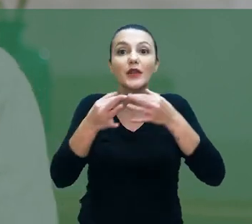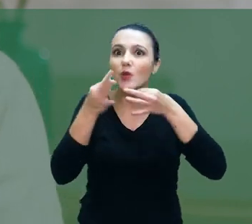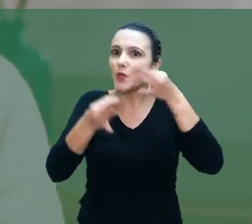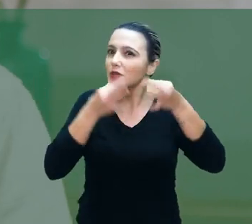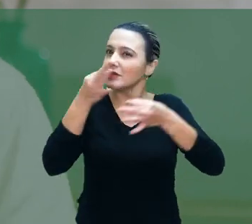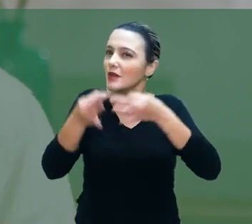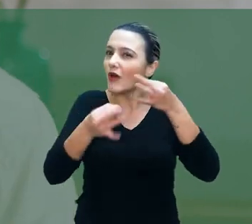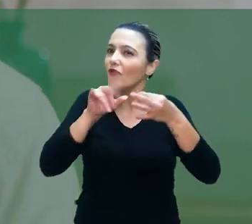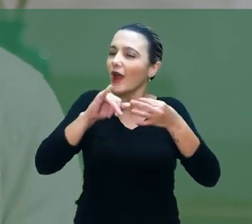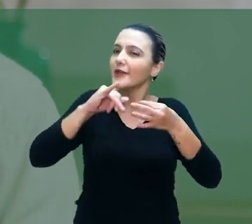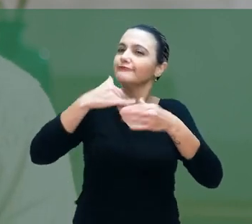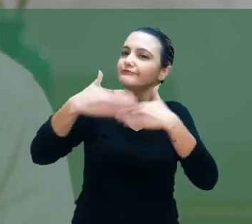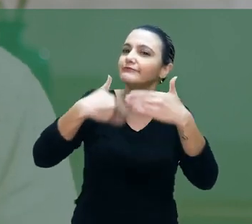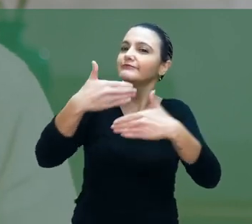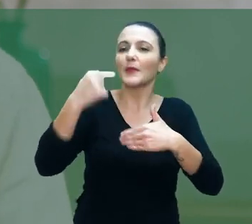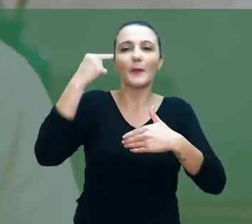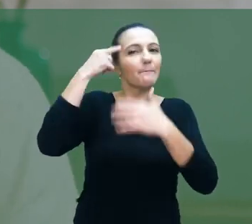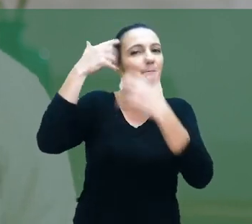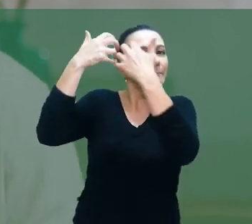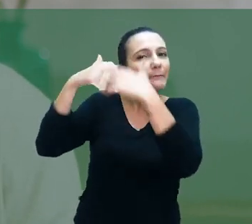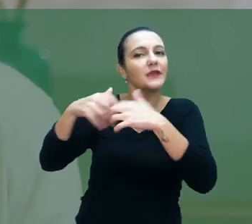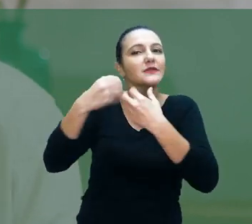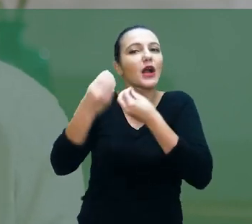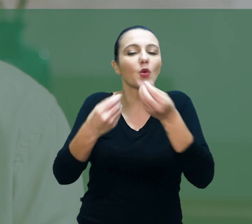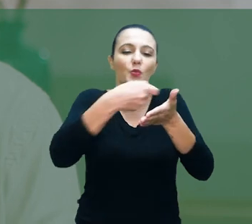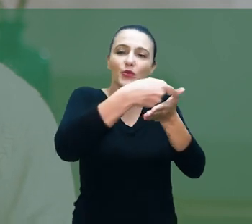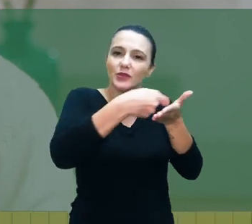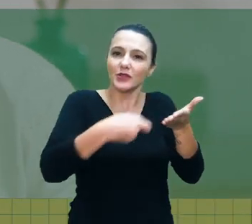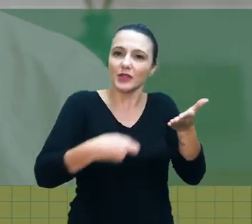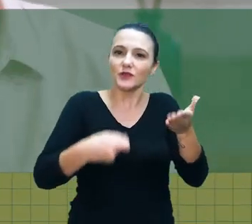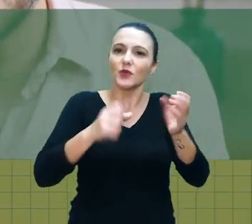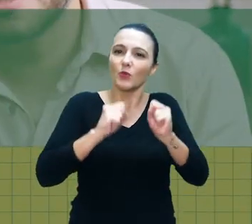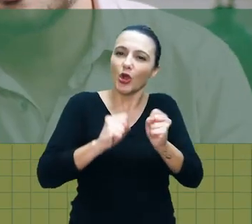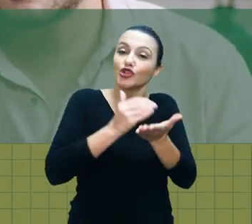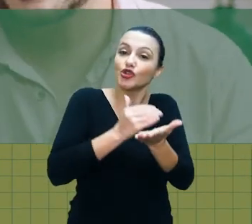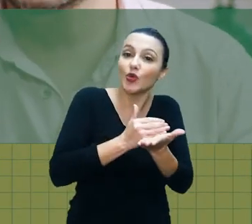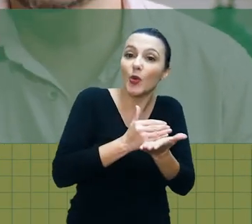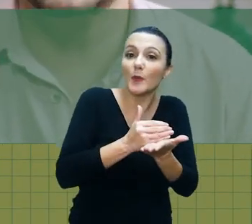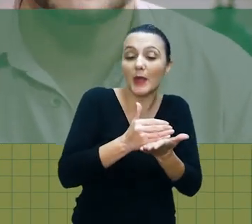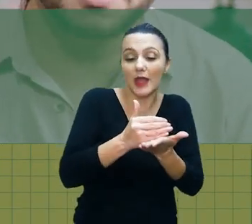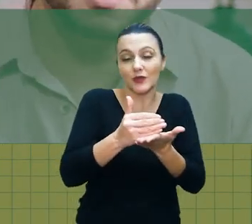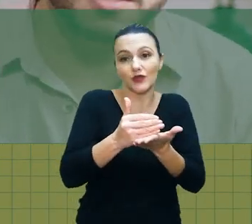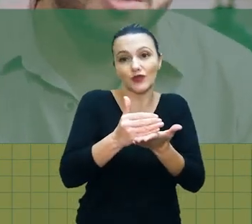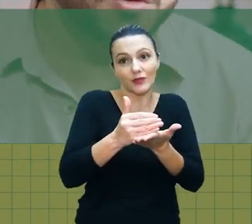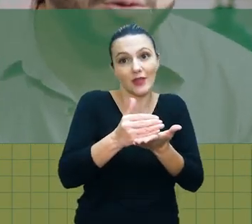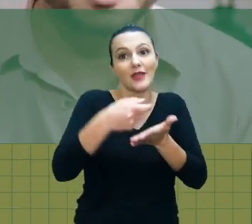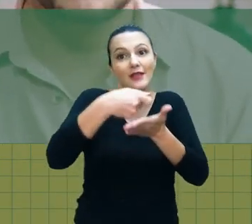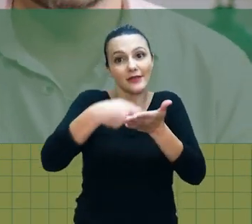gente poderia complementar isso pensando em como esses textos poderiam ser introduzidos e como é que eles podem